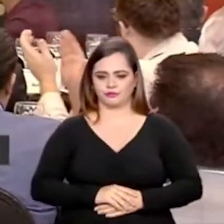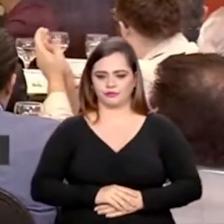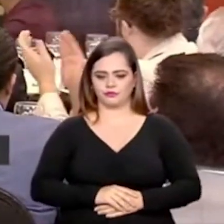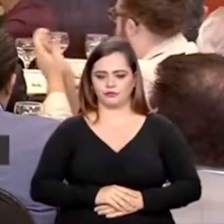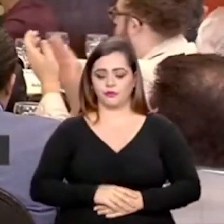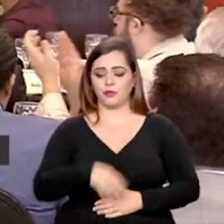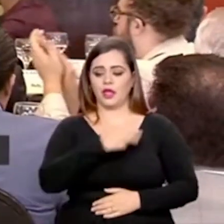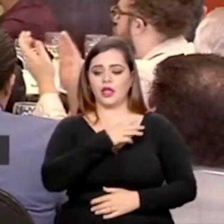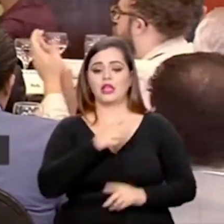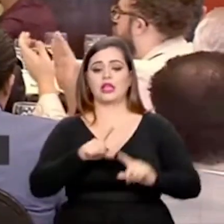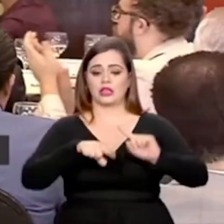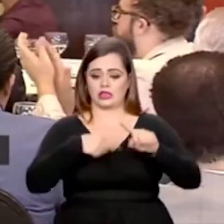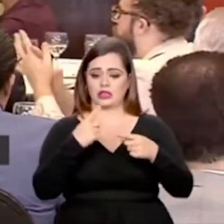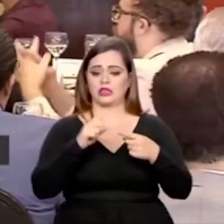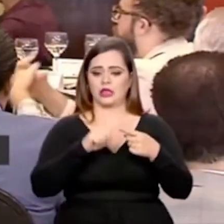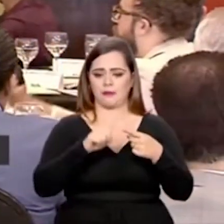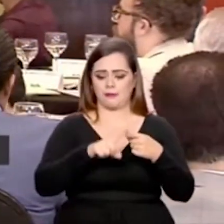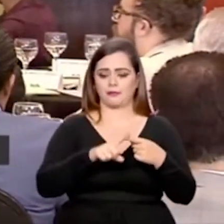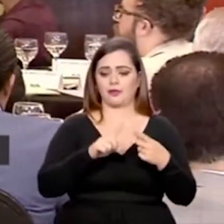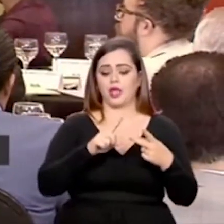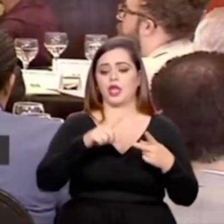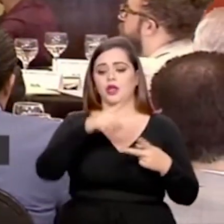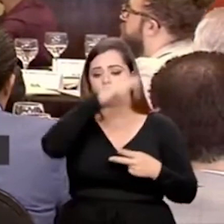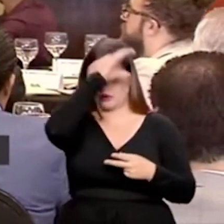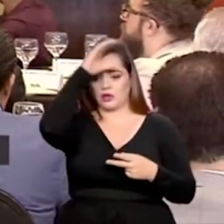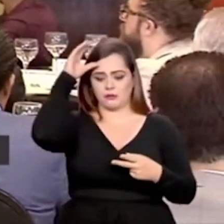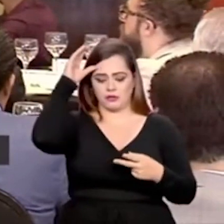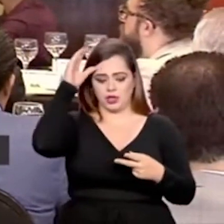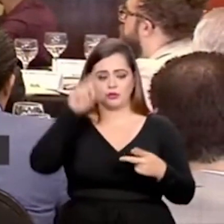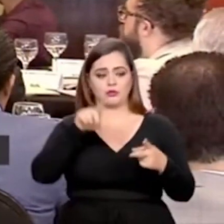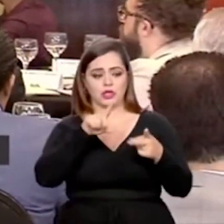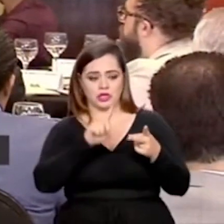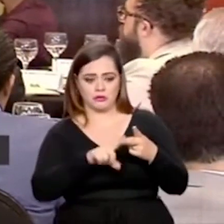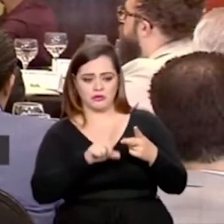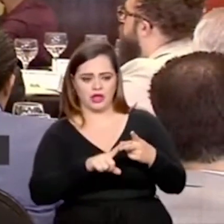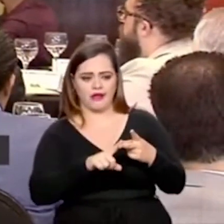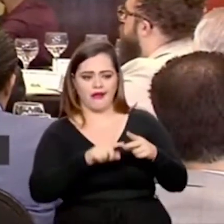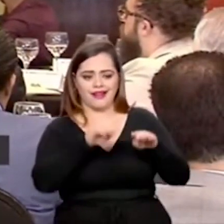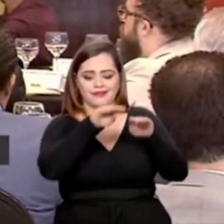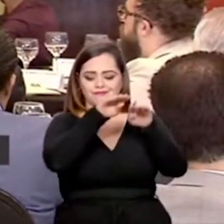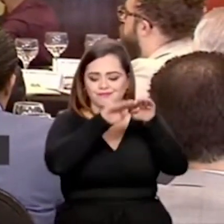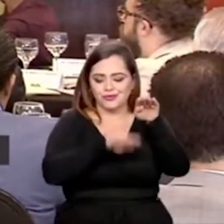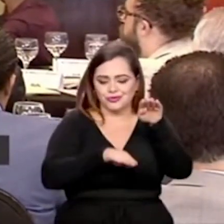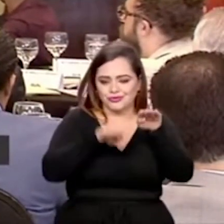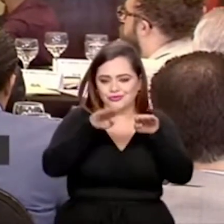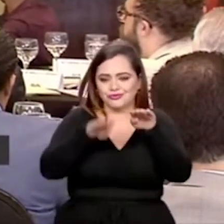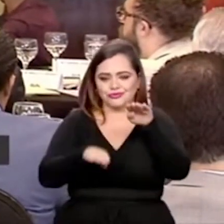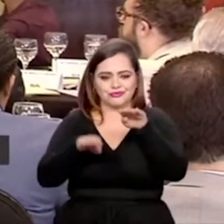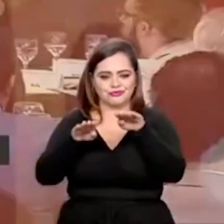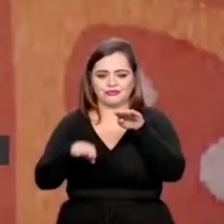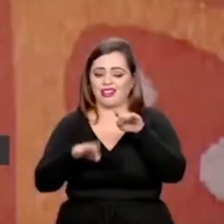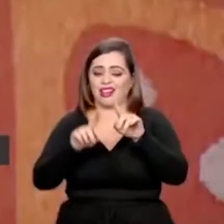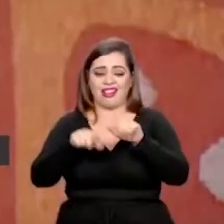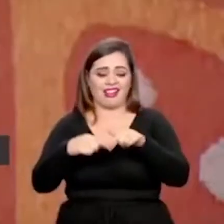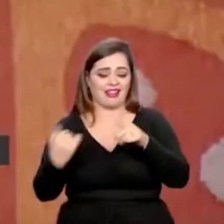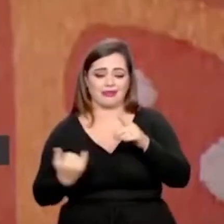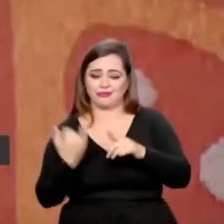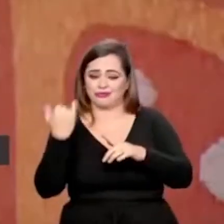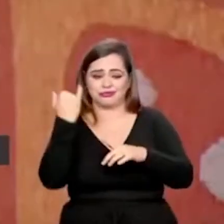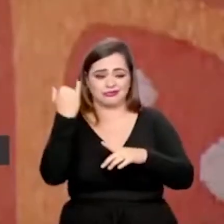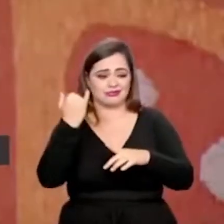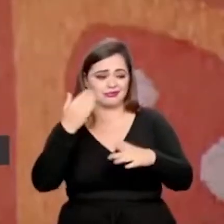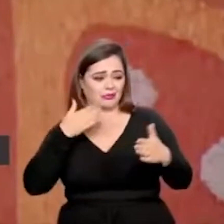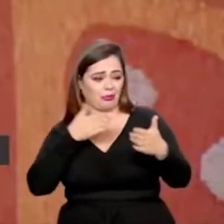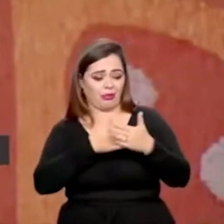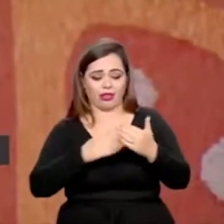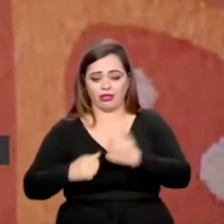além desses nove pontos ministros Camilo o consenso de todos que a desigualdade era o principal obstáculo